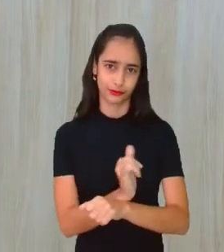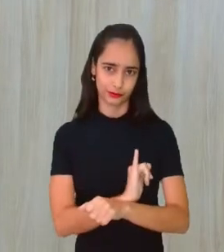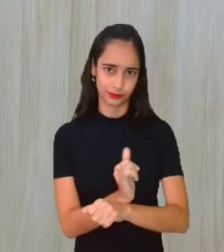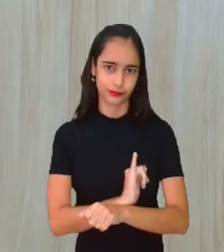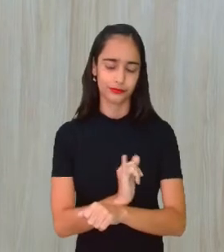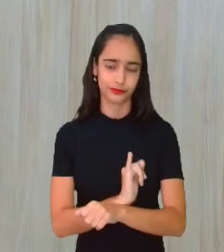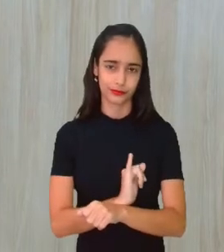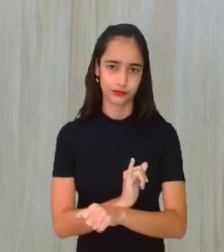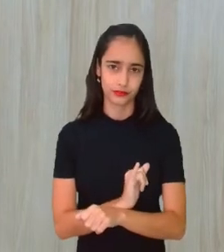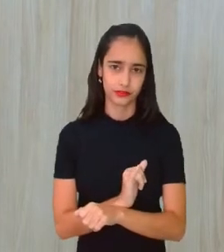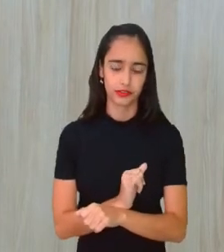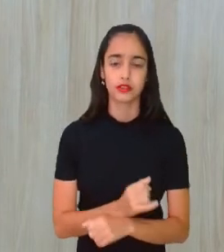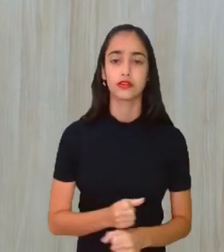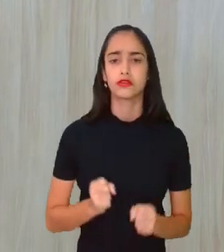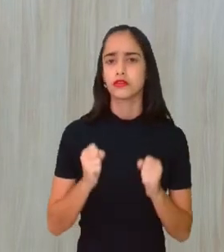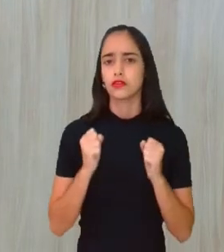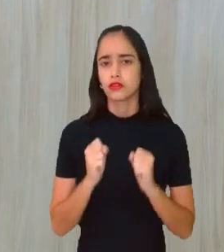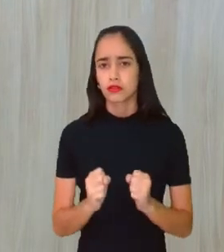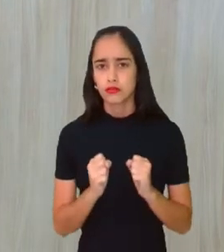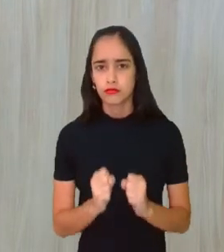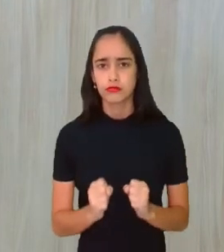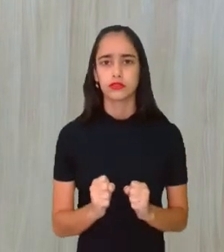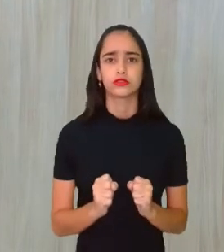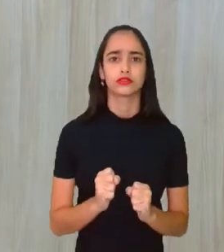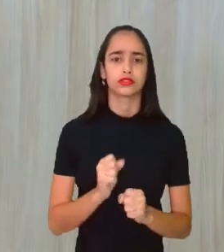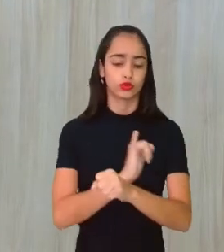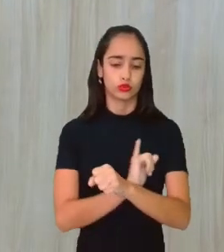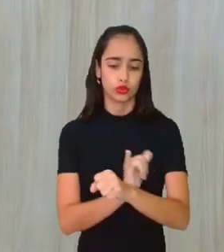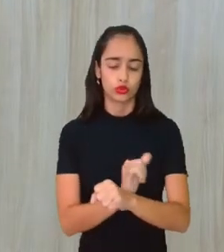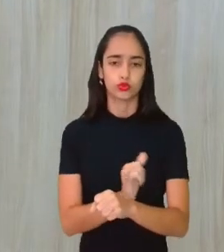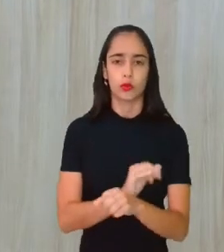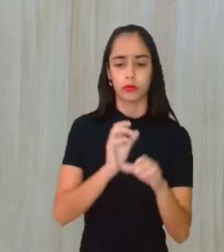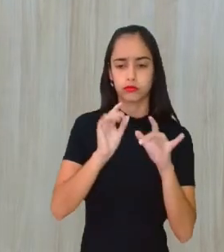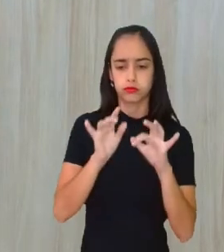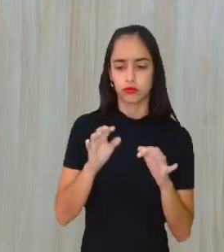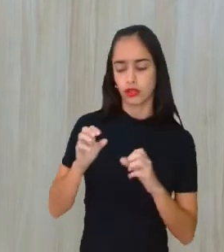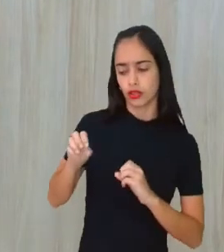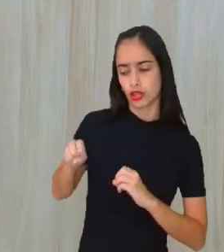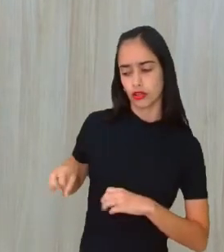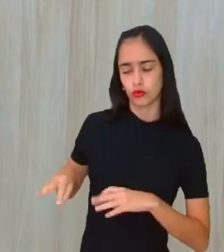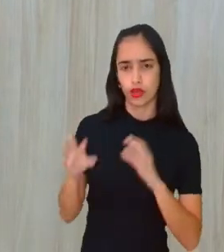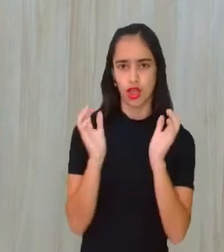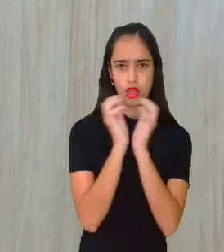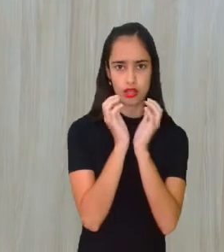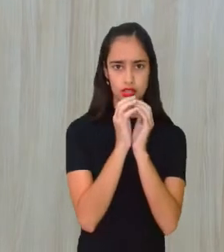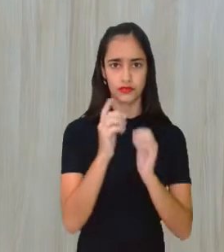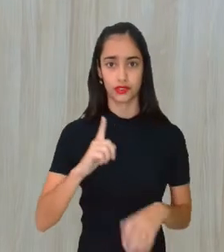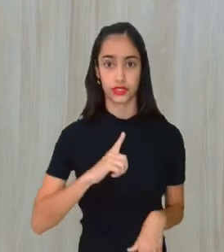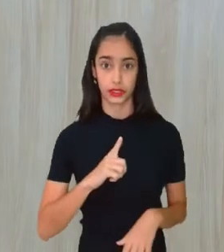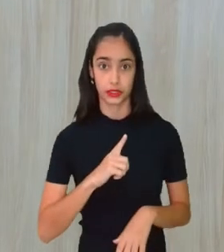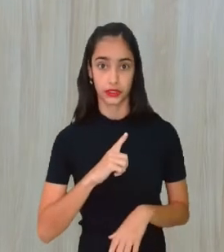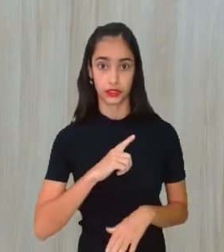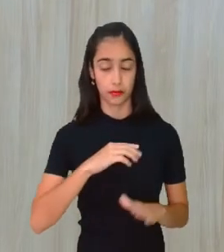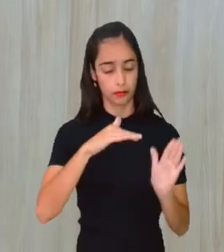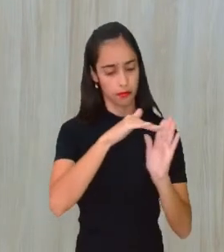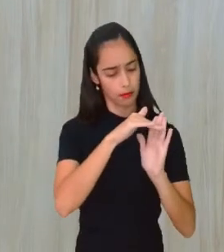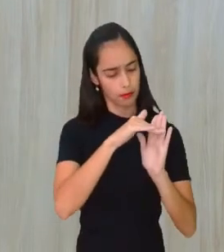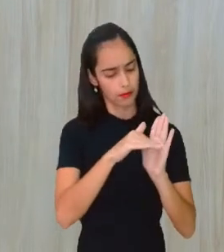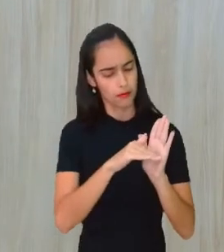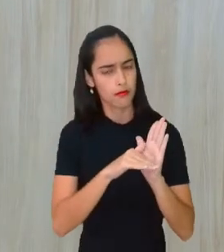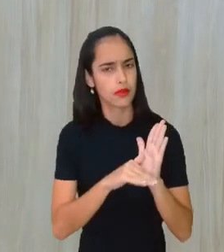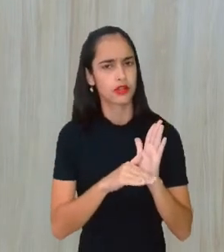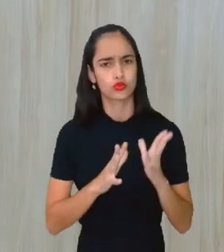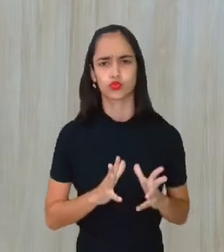você vai lá no aplicativo Educa Recife, olha a playlist lá. Nessa playlist estão todas